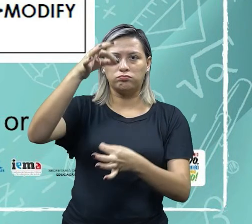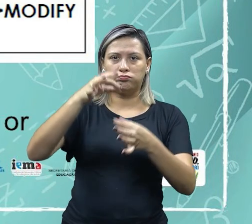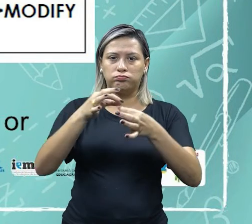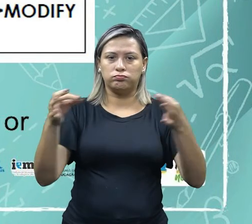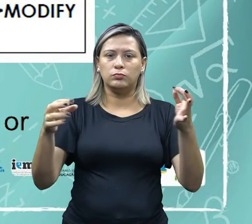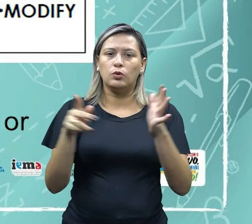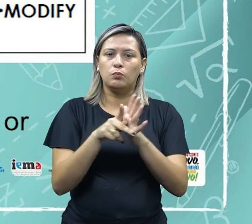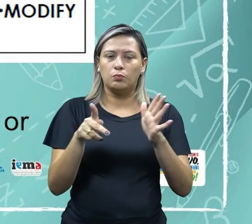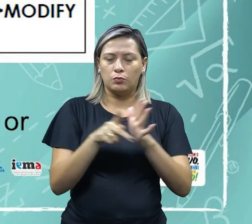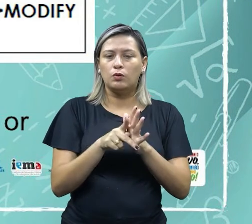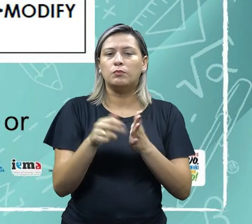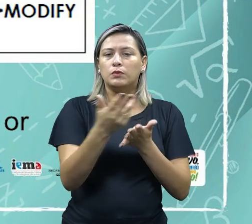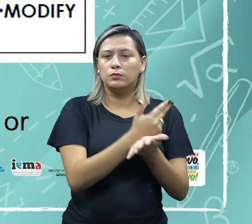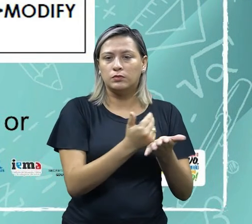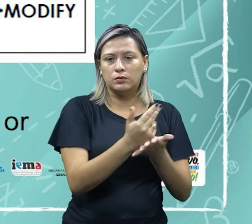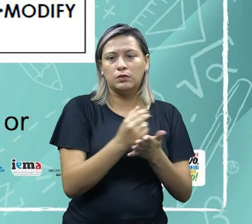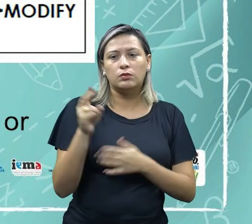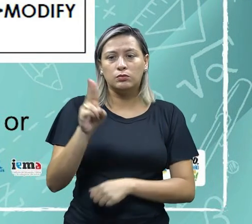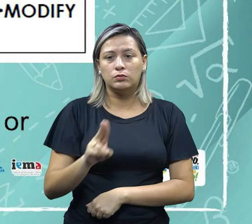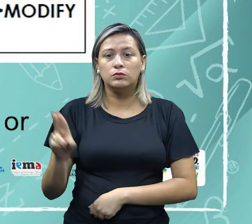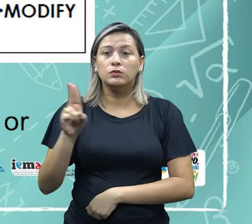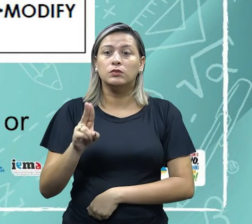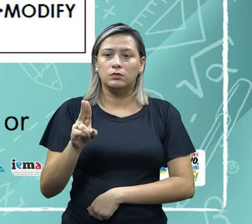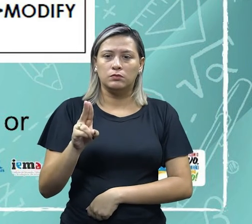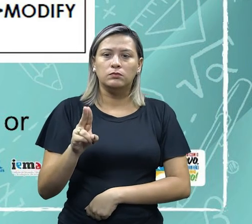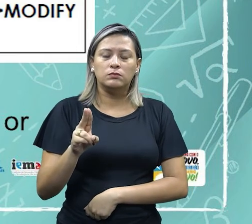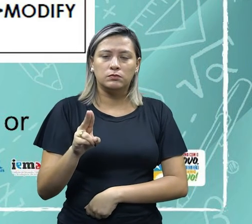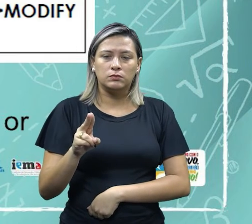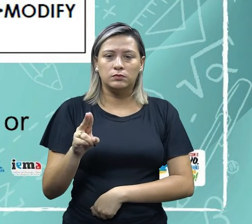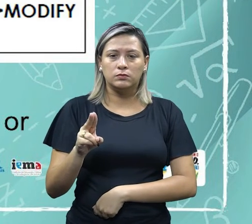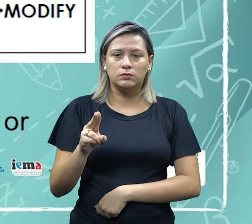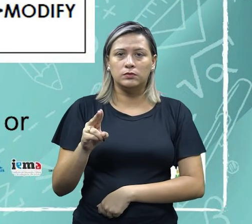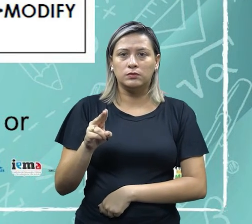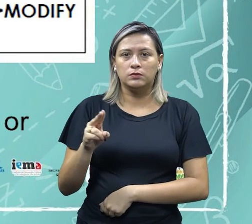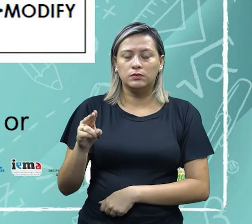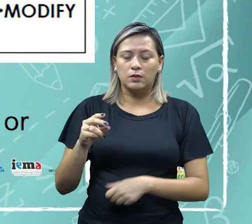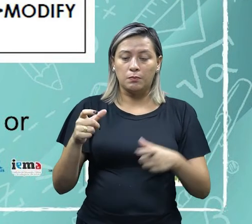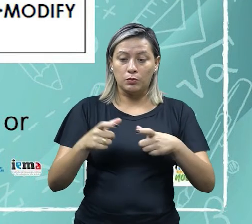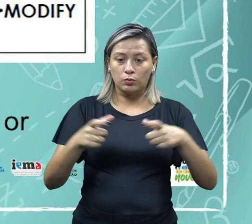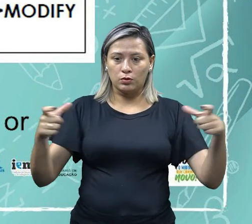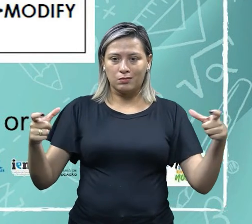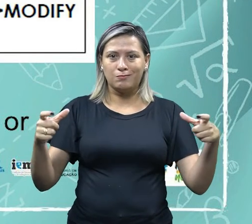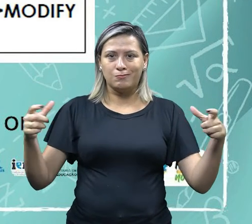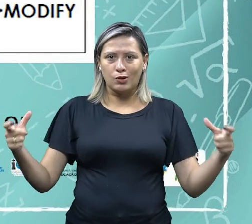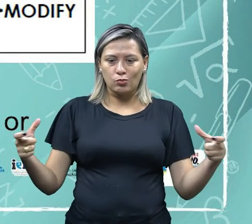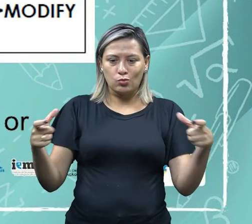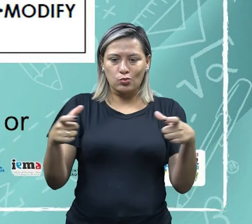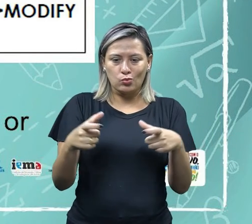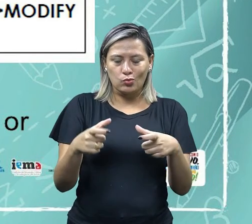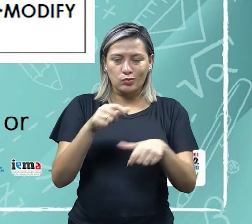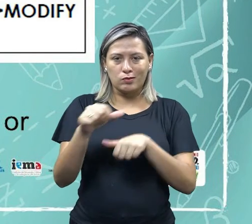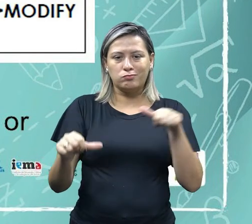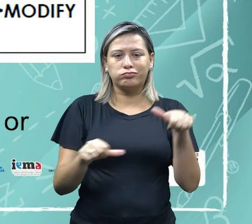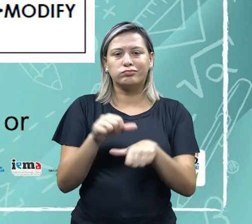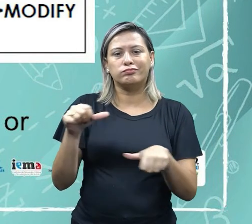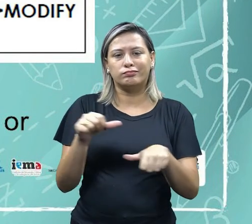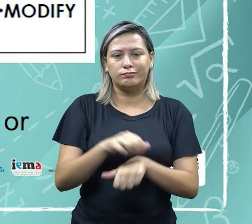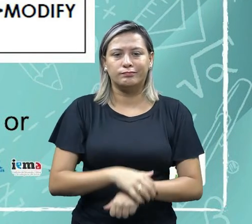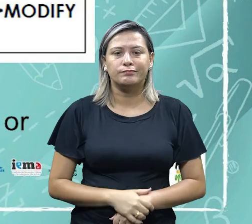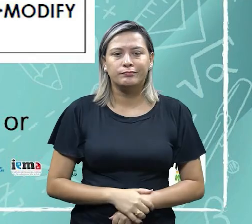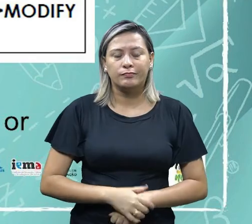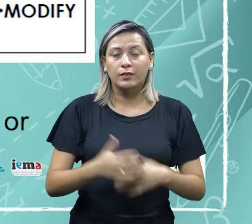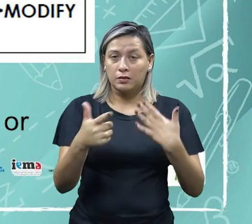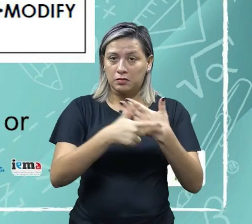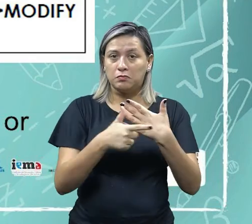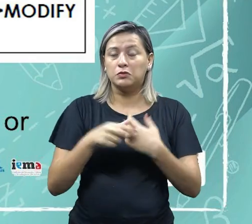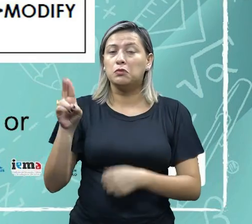comando altera a escala dos objetos. É muito utilizada para alterar o tamanho do objeto. Essa é uma